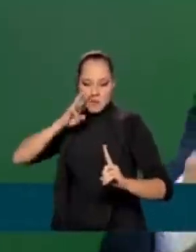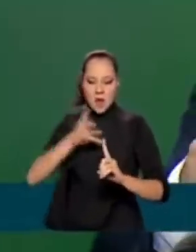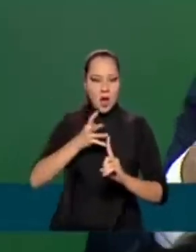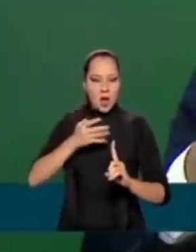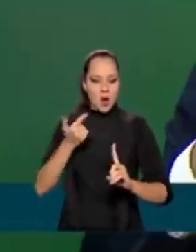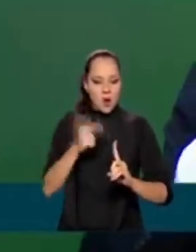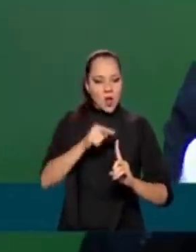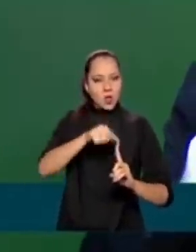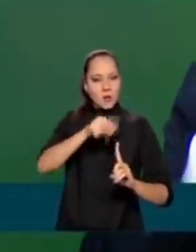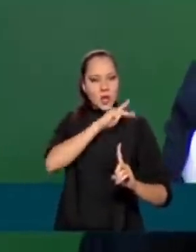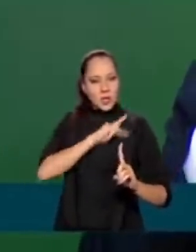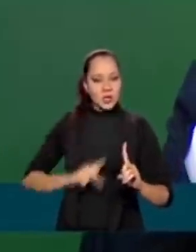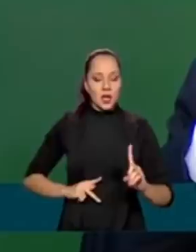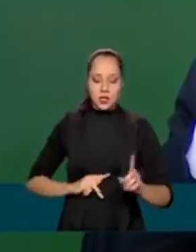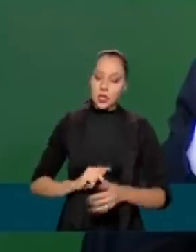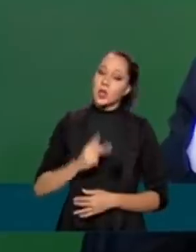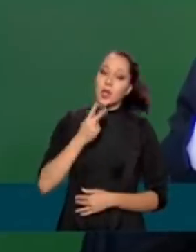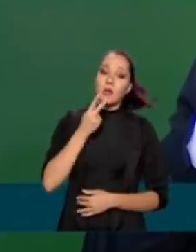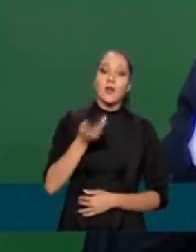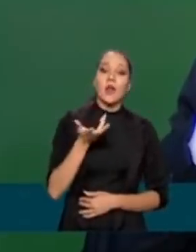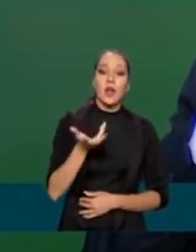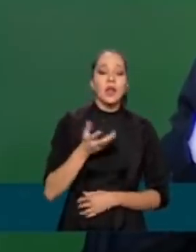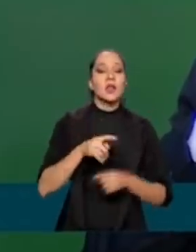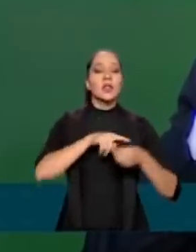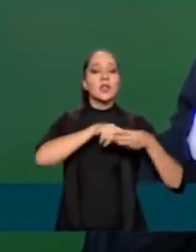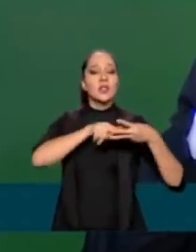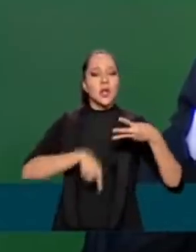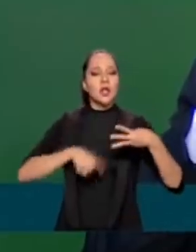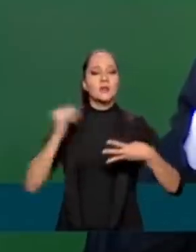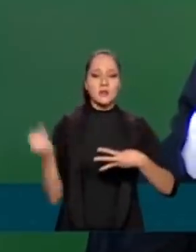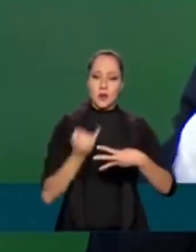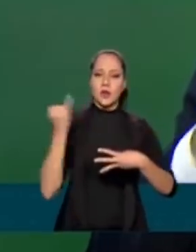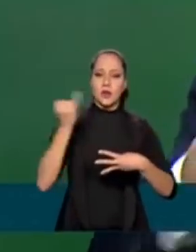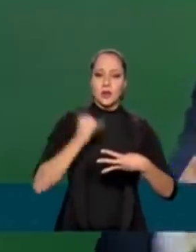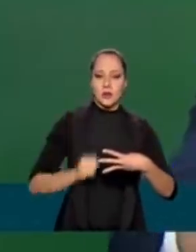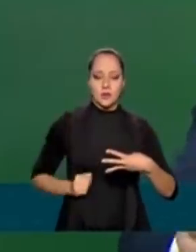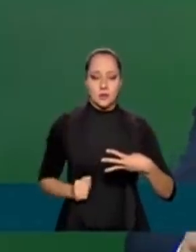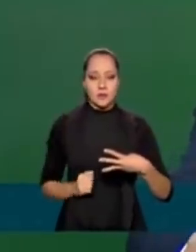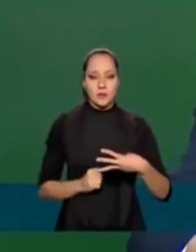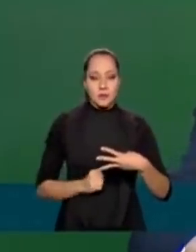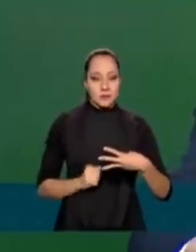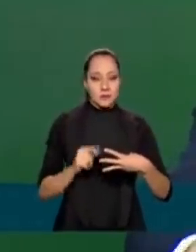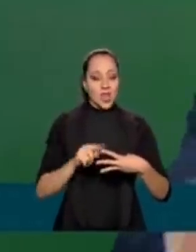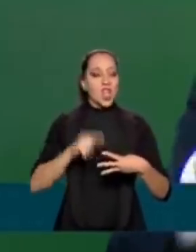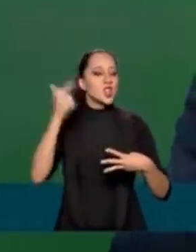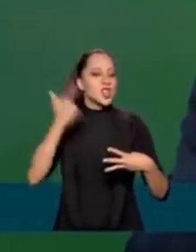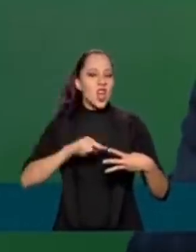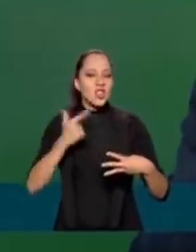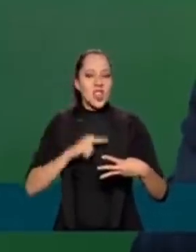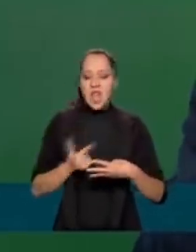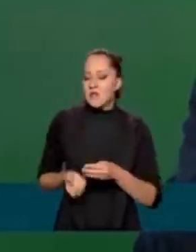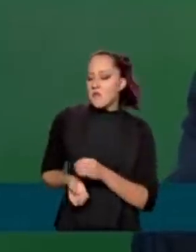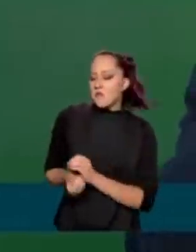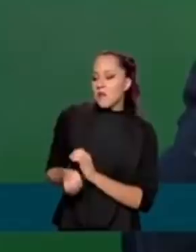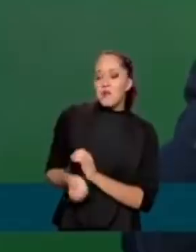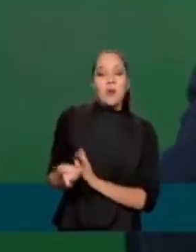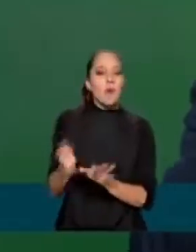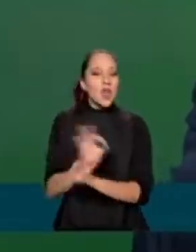República, quero dizer 3 coisas importantes. Não houve favorecimento a